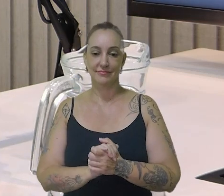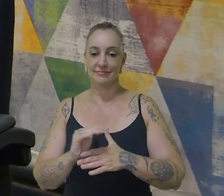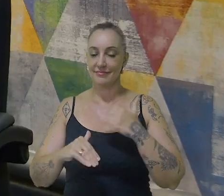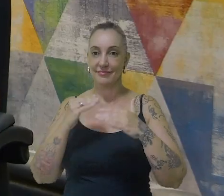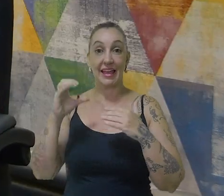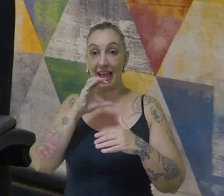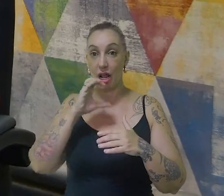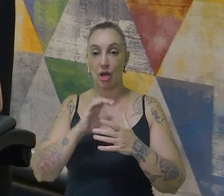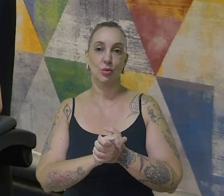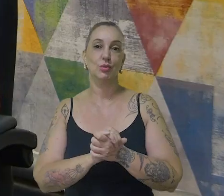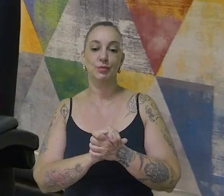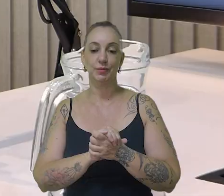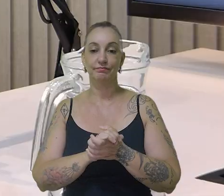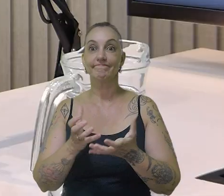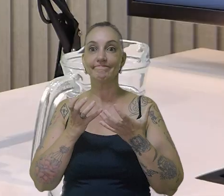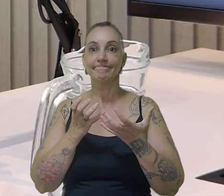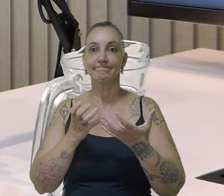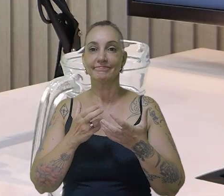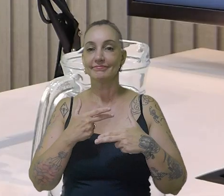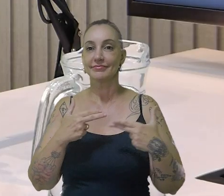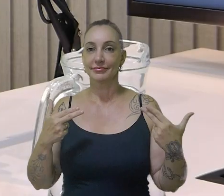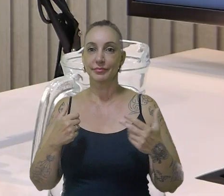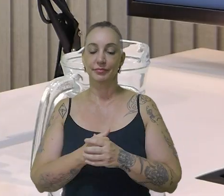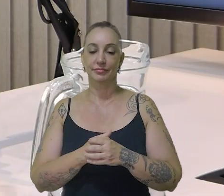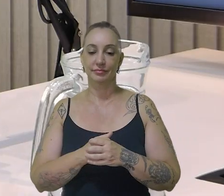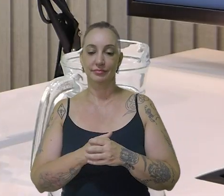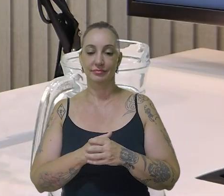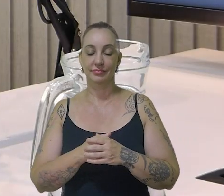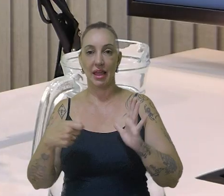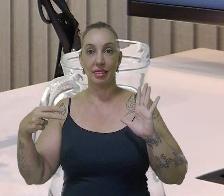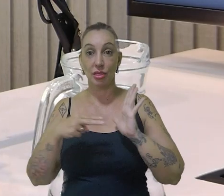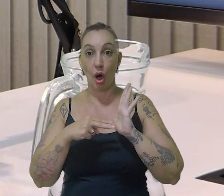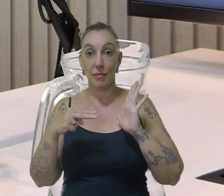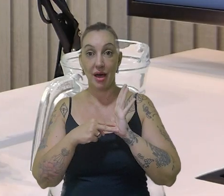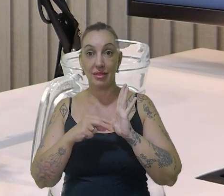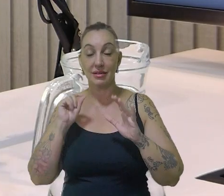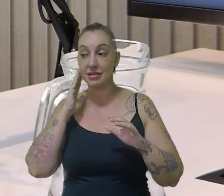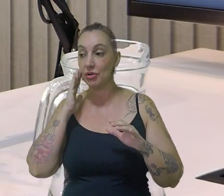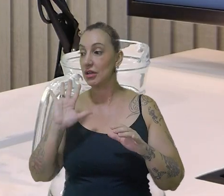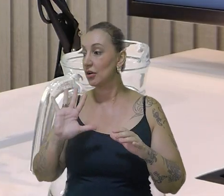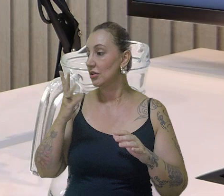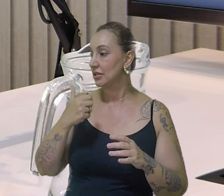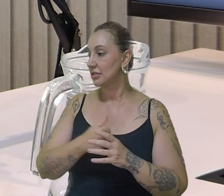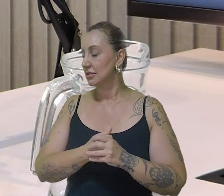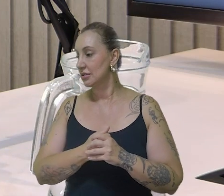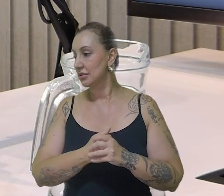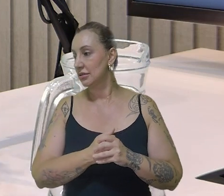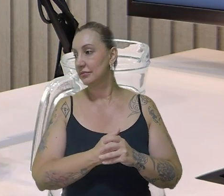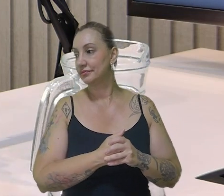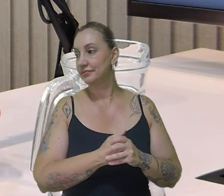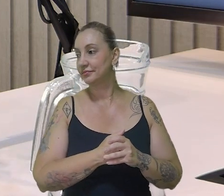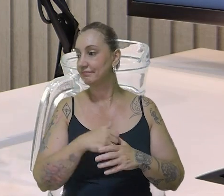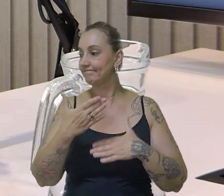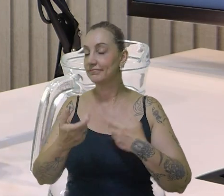muito crescer logo queria é tipo queria muito mexer nas coisas enfiar coisas na tomada e ver o que acontecia assim eh